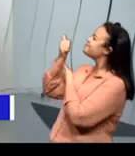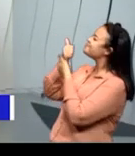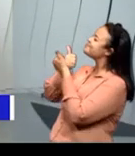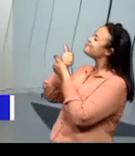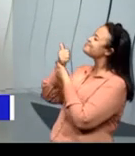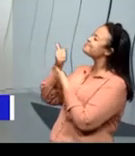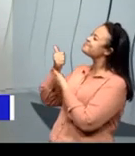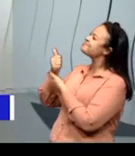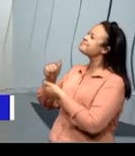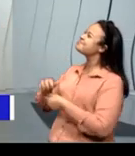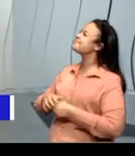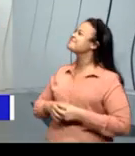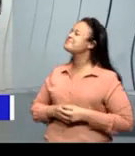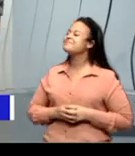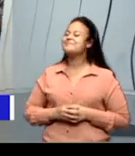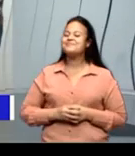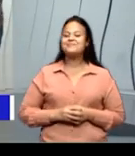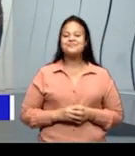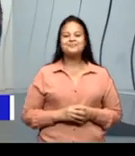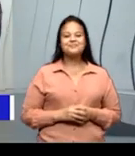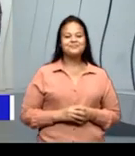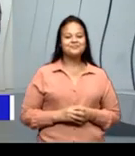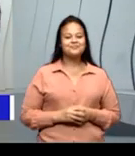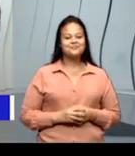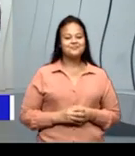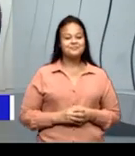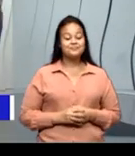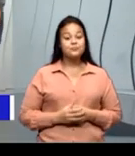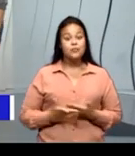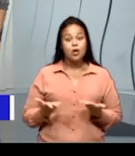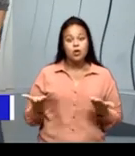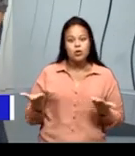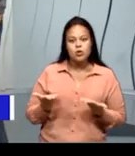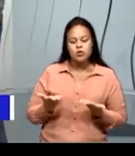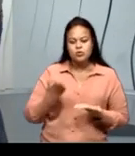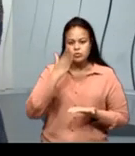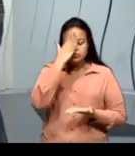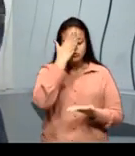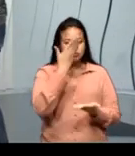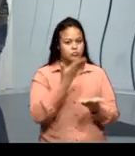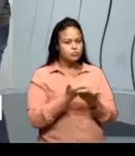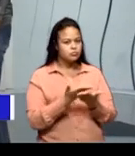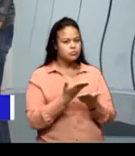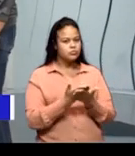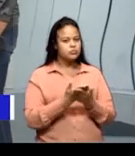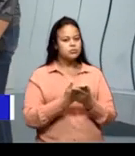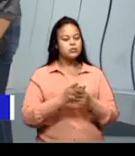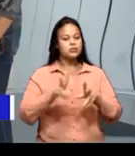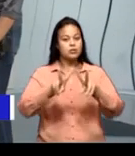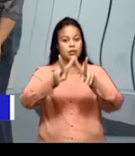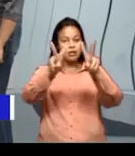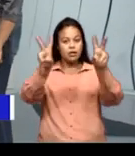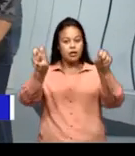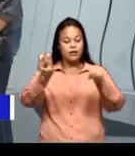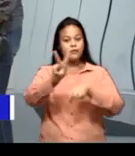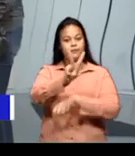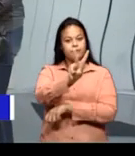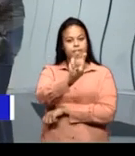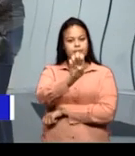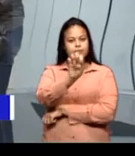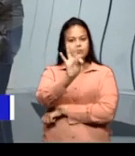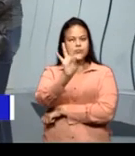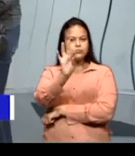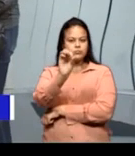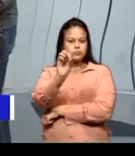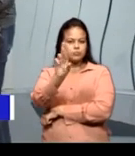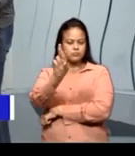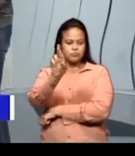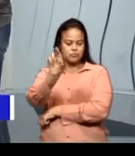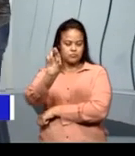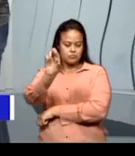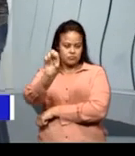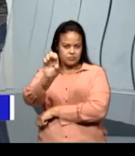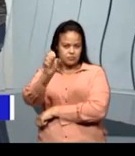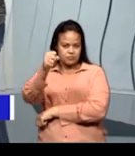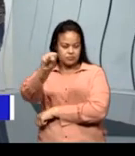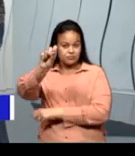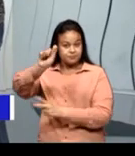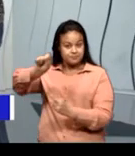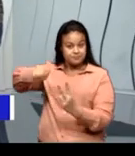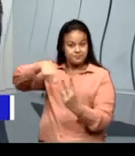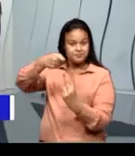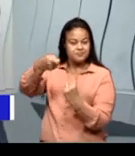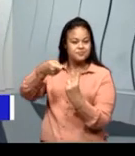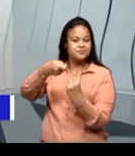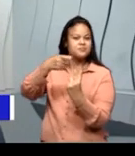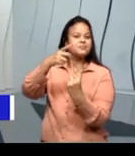Vânia? Bom, hoje nós trabalharemos os vetores. O objetivo dessa aula é reconhecer as